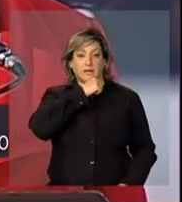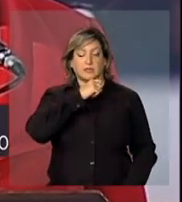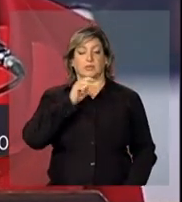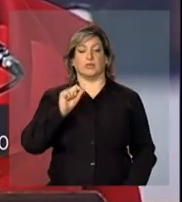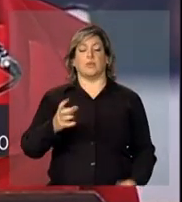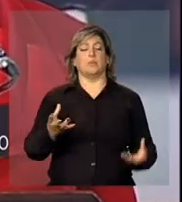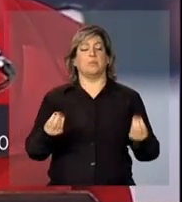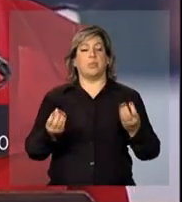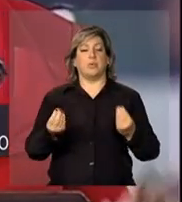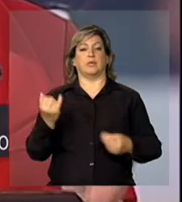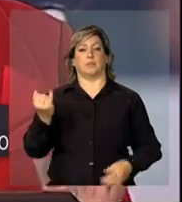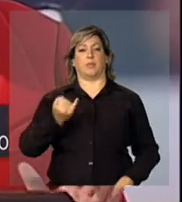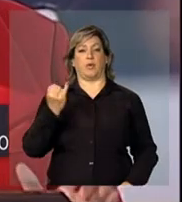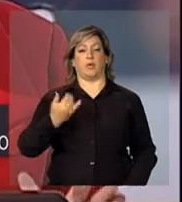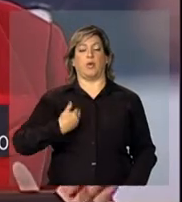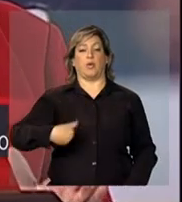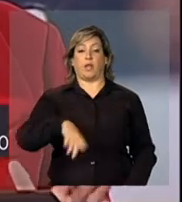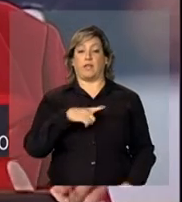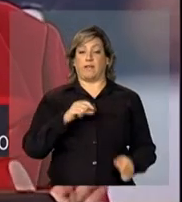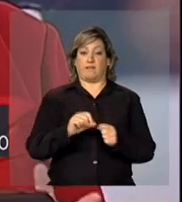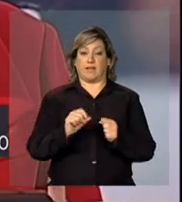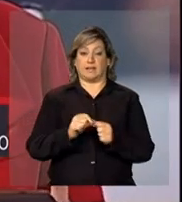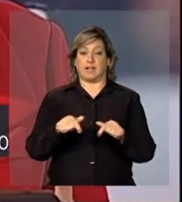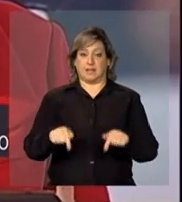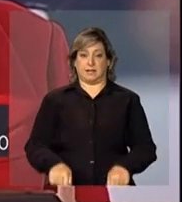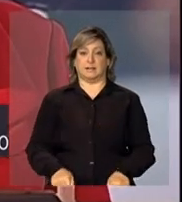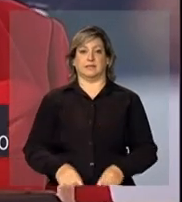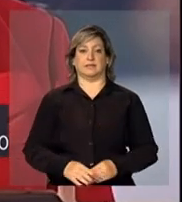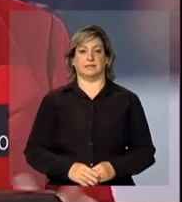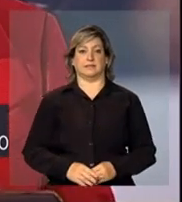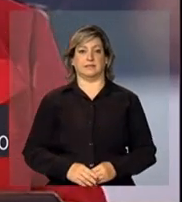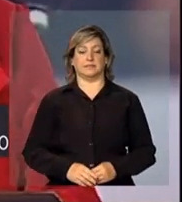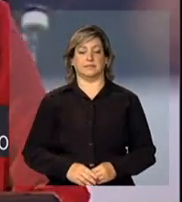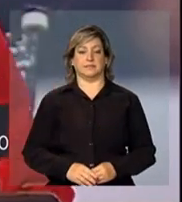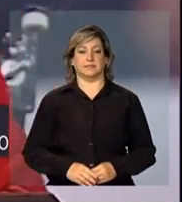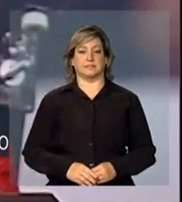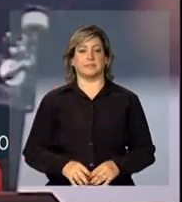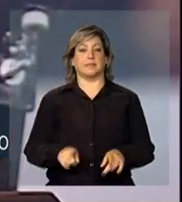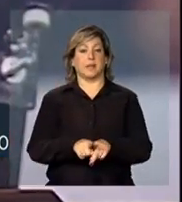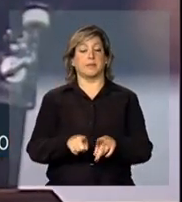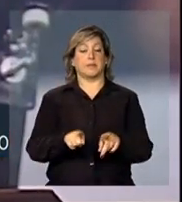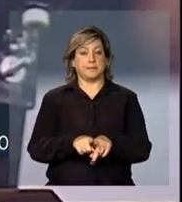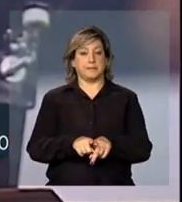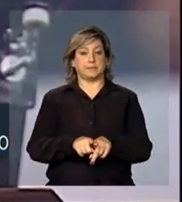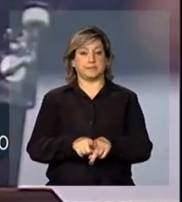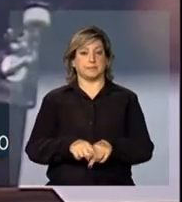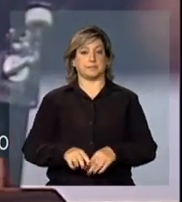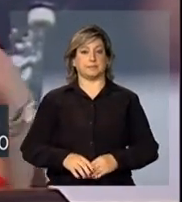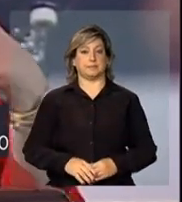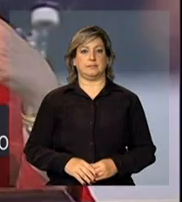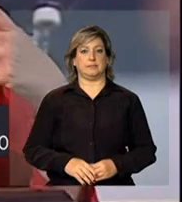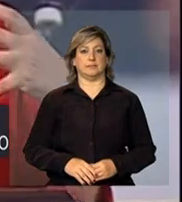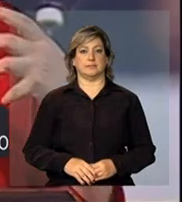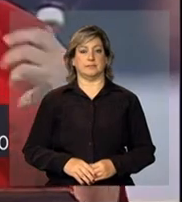muito importante o que nós estamos fazendo aqui e além além